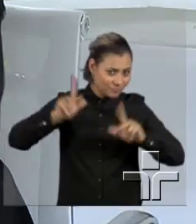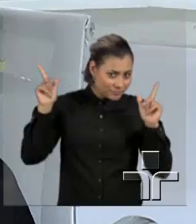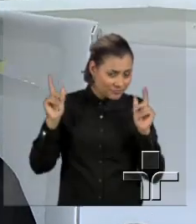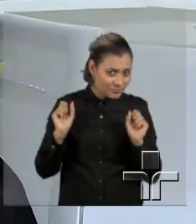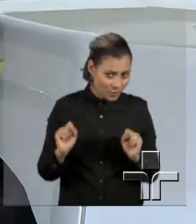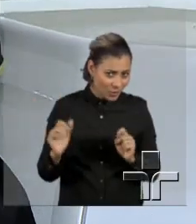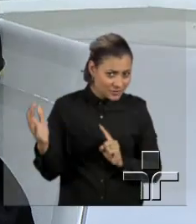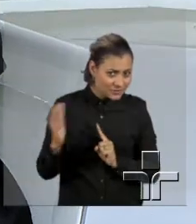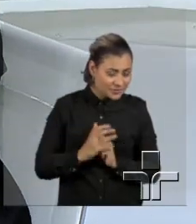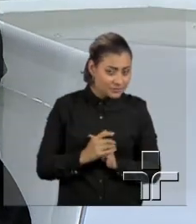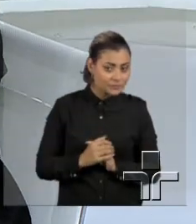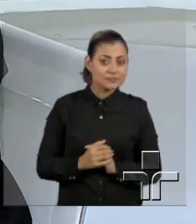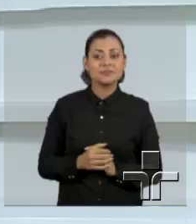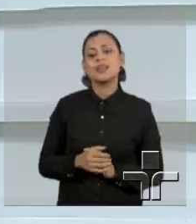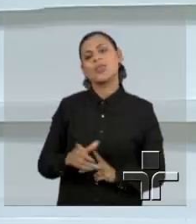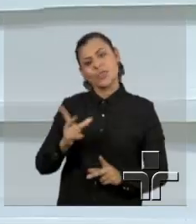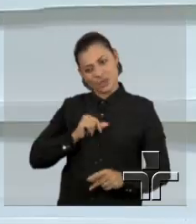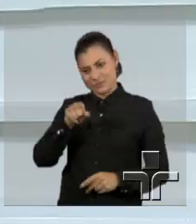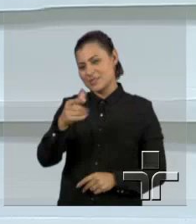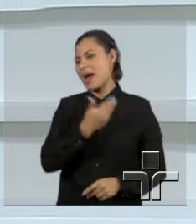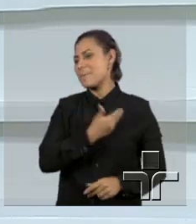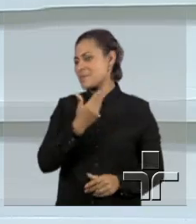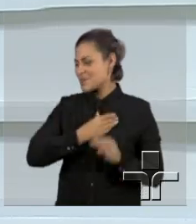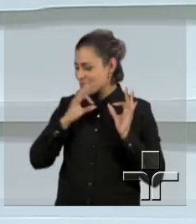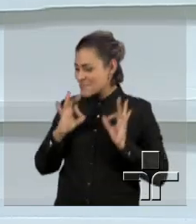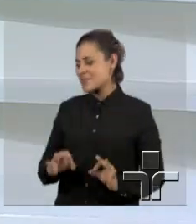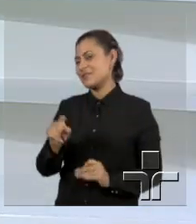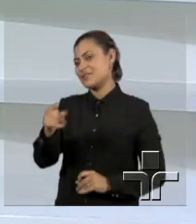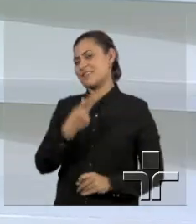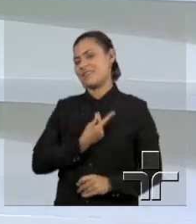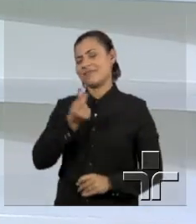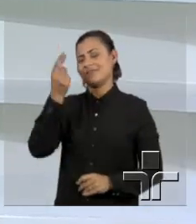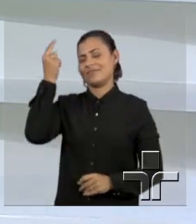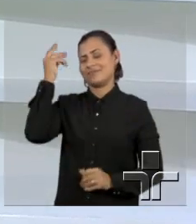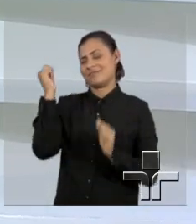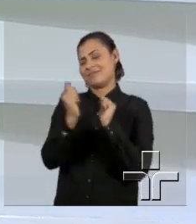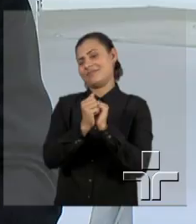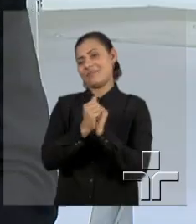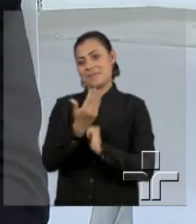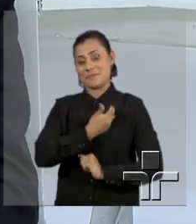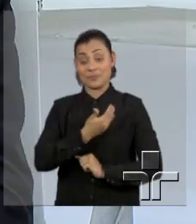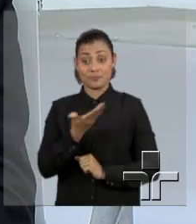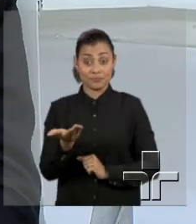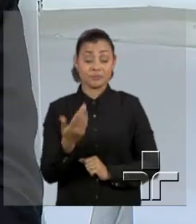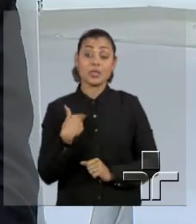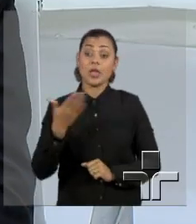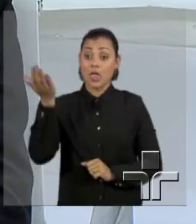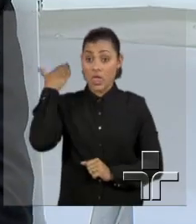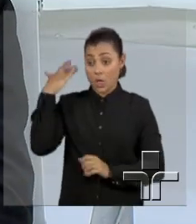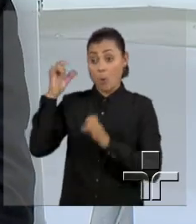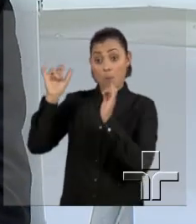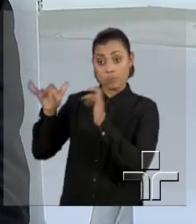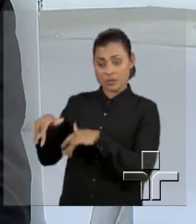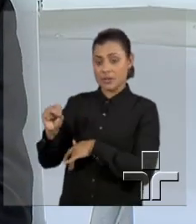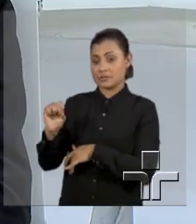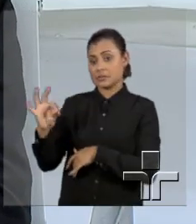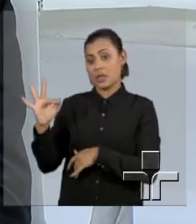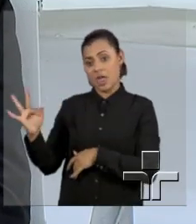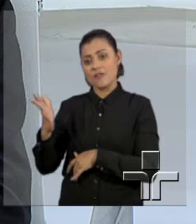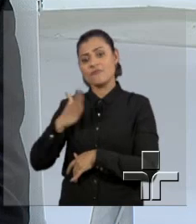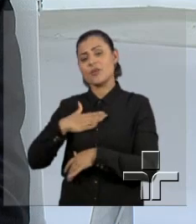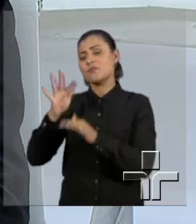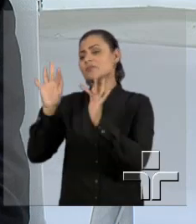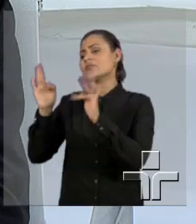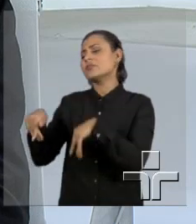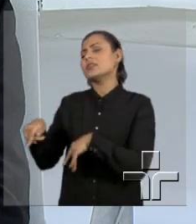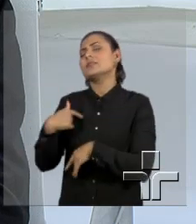vendo que ele é meu amigo mesmo, pessoal, de tanto tempo? Não, eu quando deixei o Supremo Tribunal Federal, eu saí tão feliz,